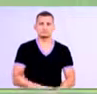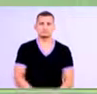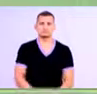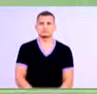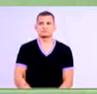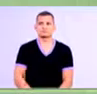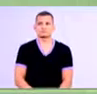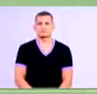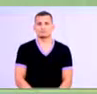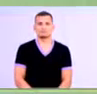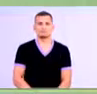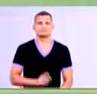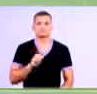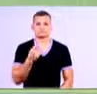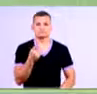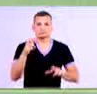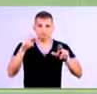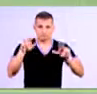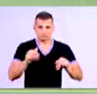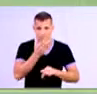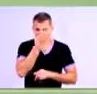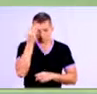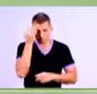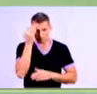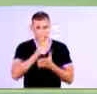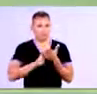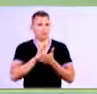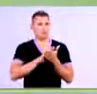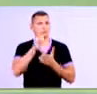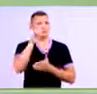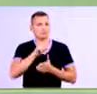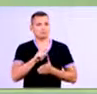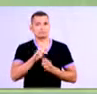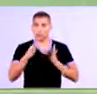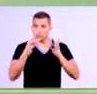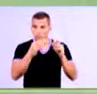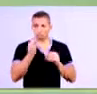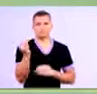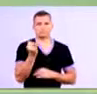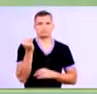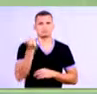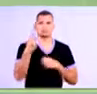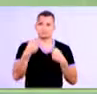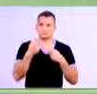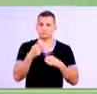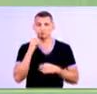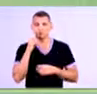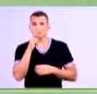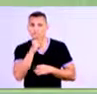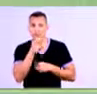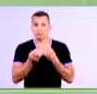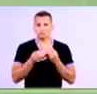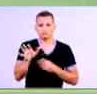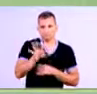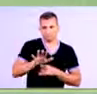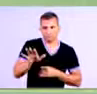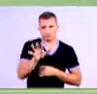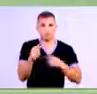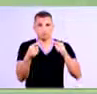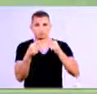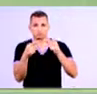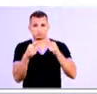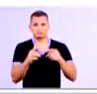Nós nunca devemos esquecer nenhuma delas, tá? Todas elas a gente tem que olhar para a interface que a gente define e tratar cada uma